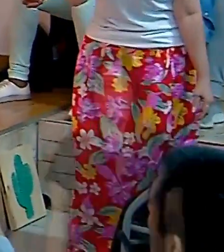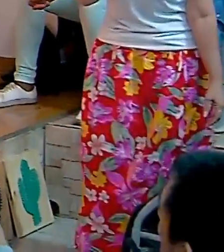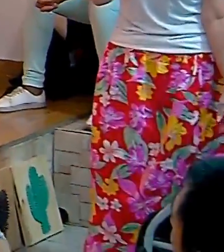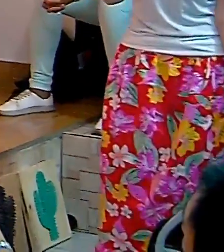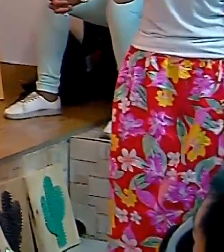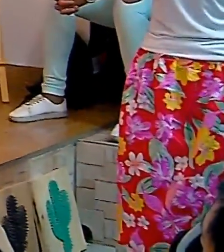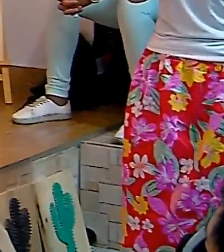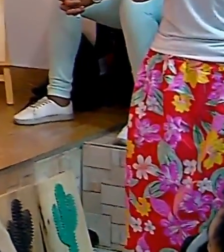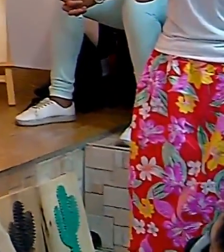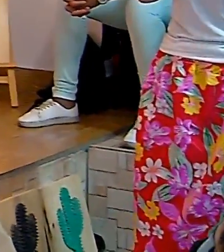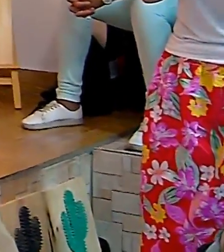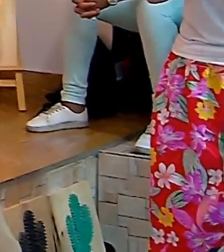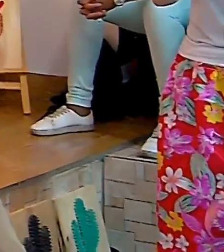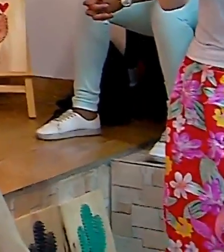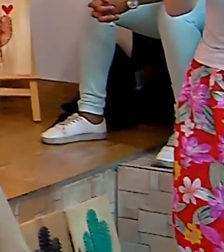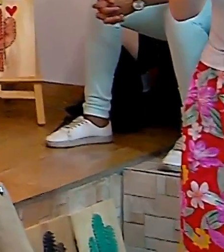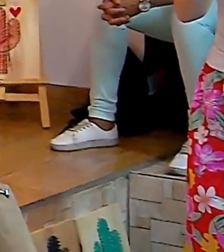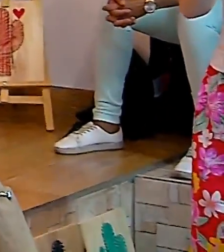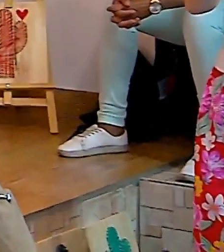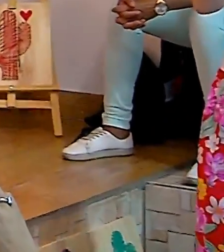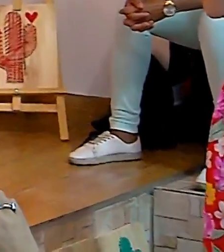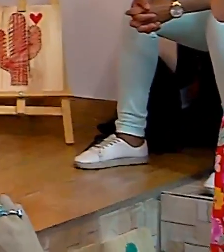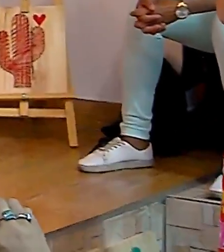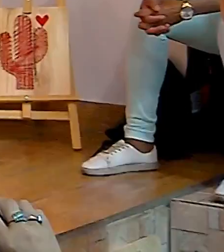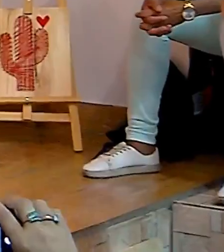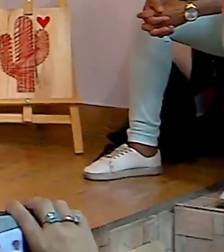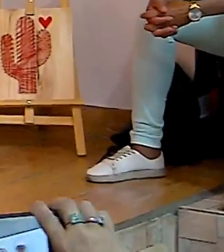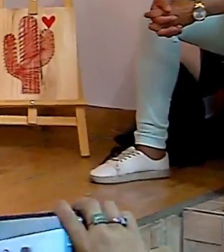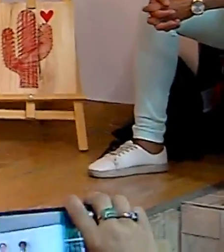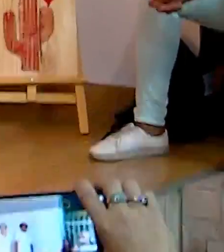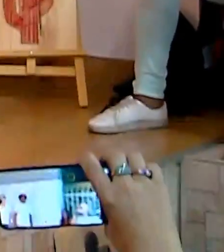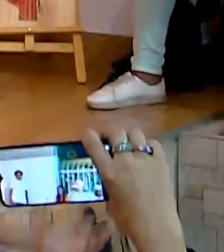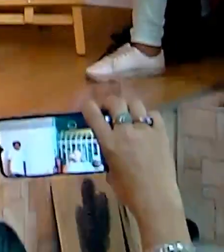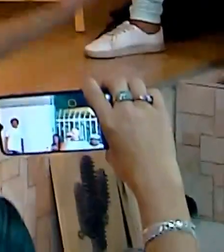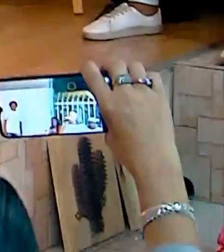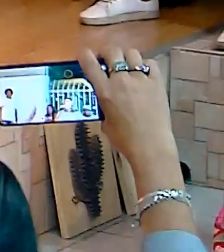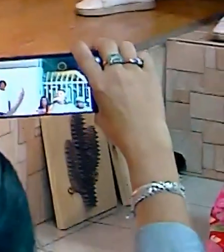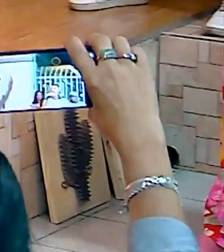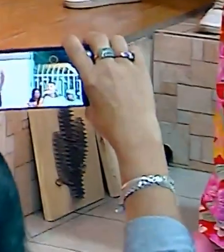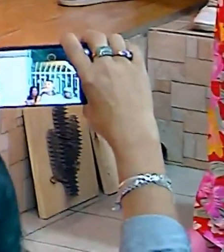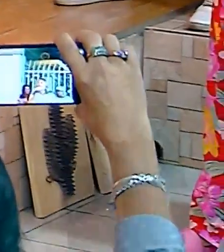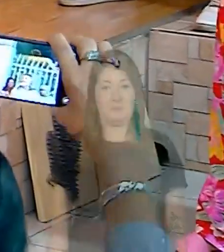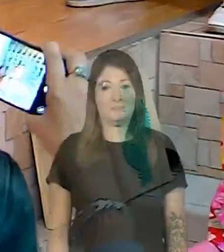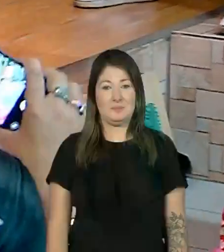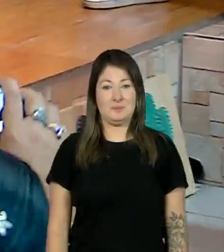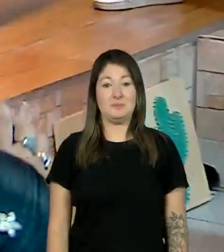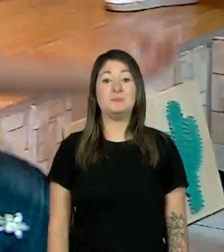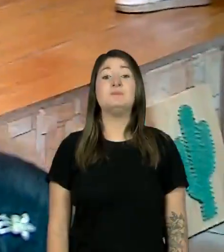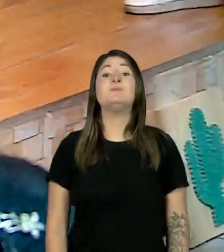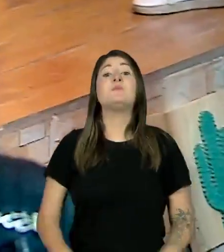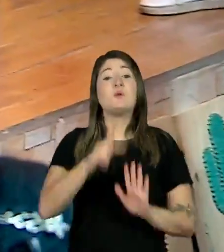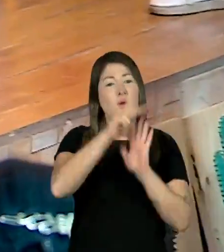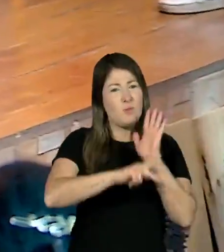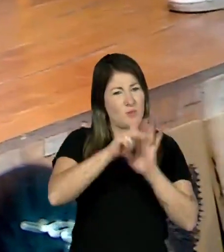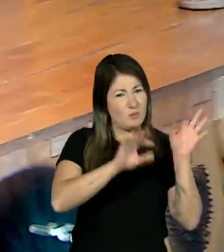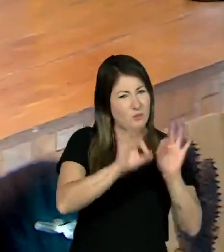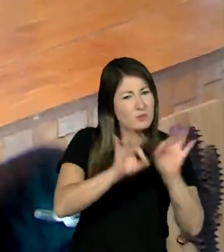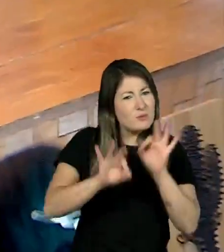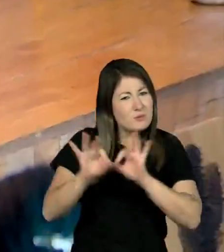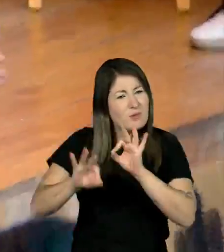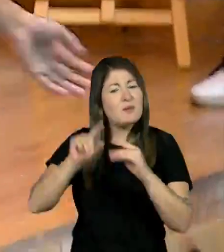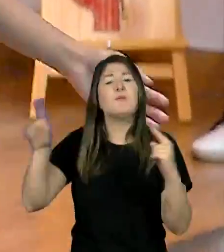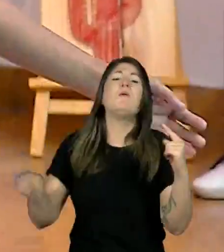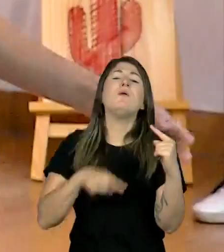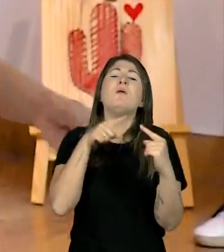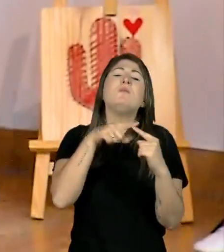a terra que querias ver dividida. O projeto autoral é um projeto visado, né, desenvolver